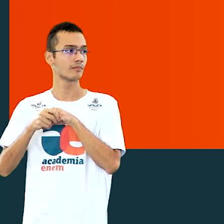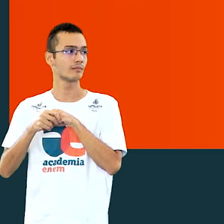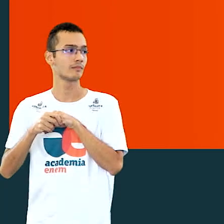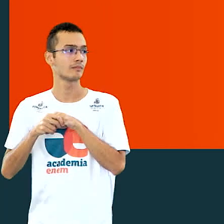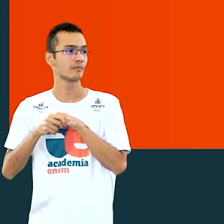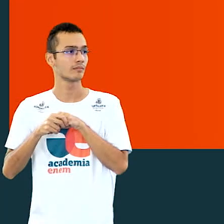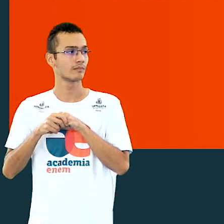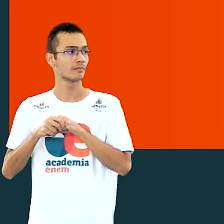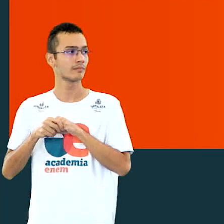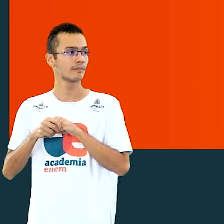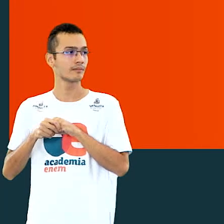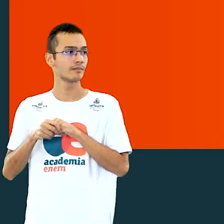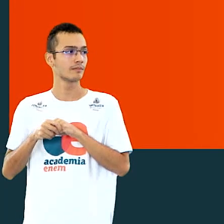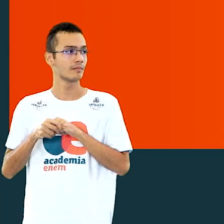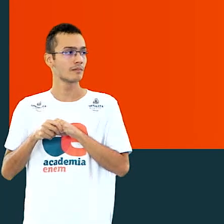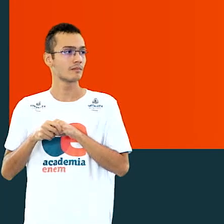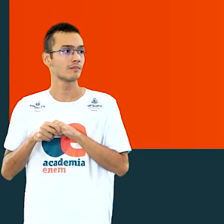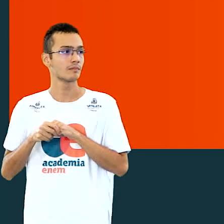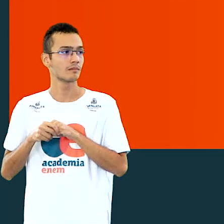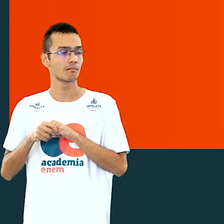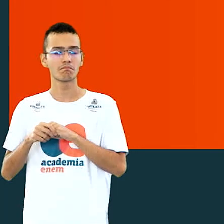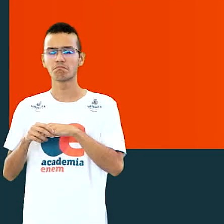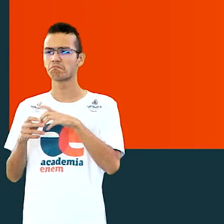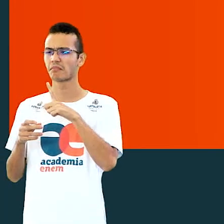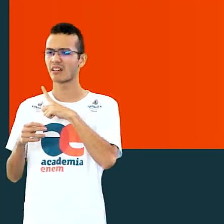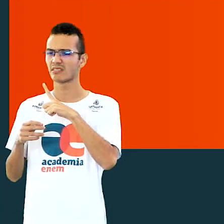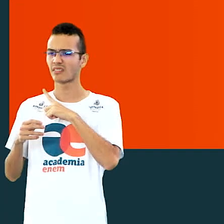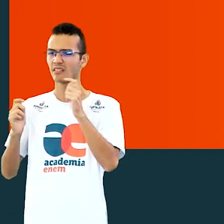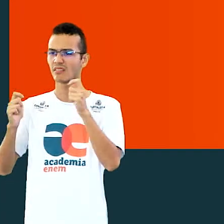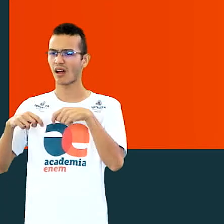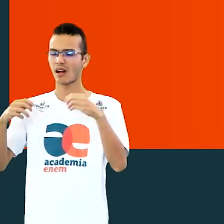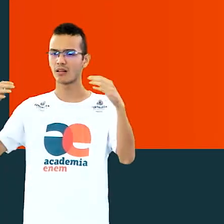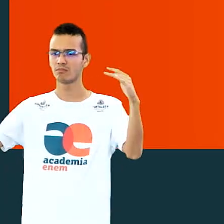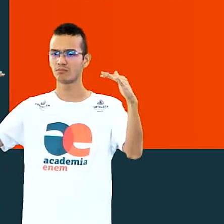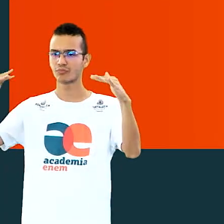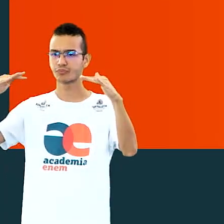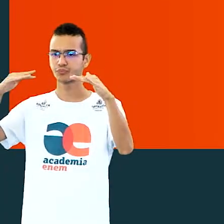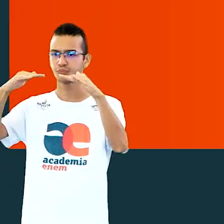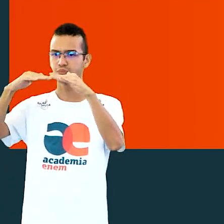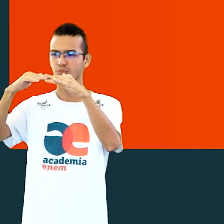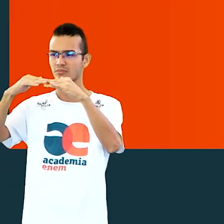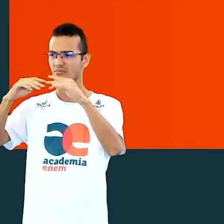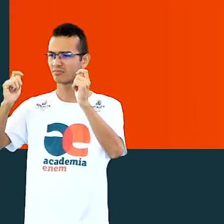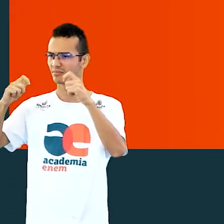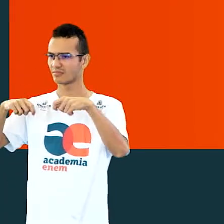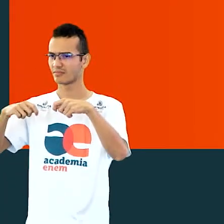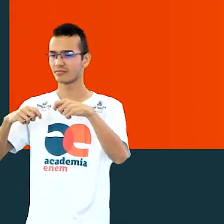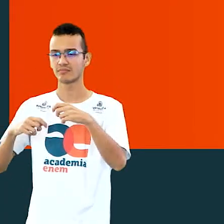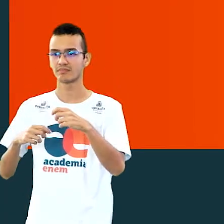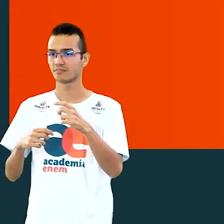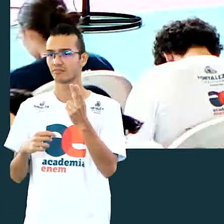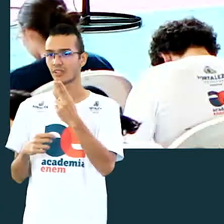altura, nós teremos fluxo de líquido? Não, é que nem uma caixa d'água. Por que a caixa d'água é lá em cima?